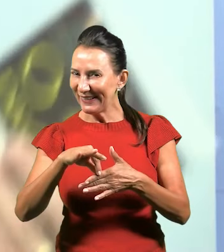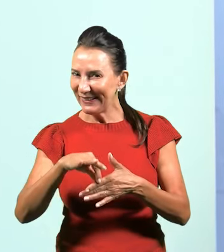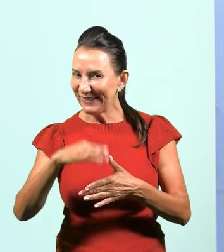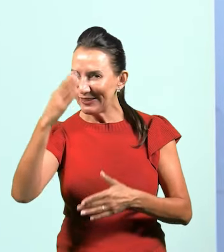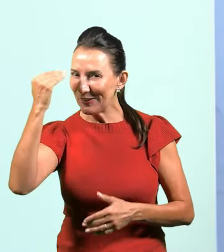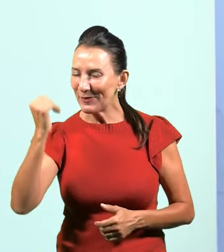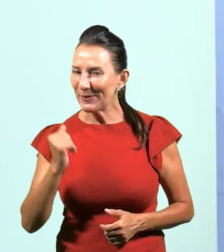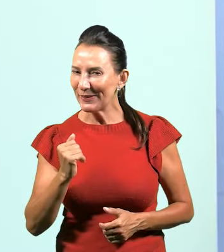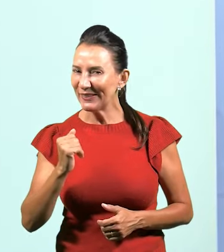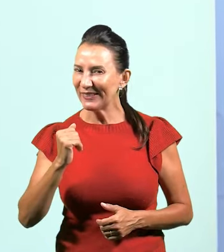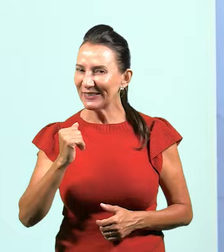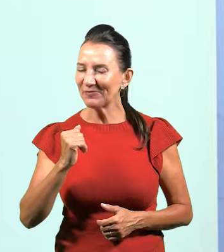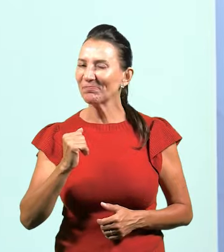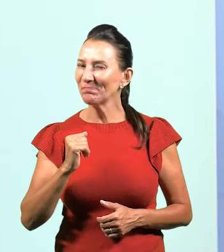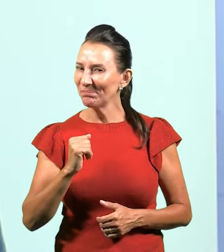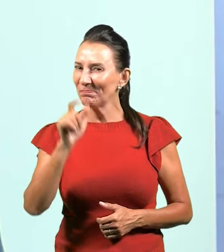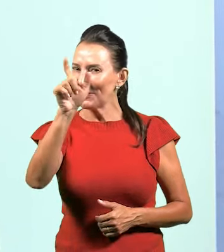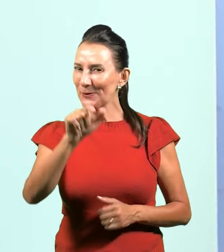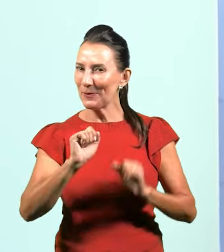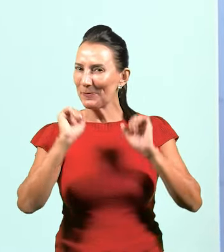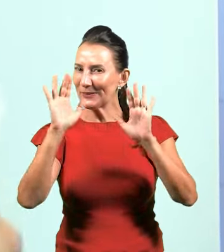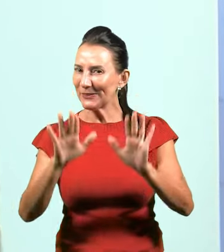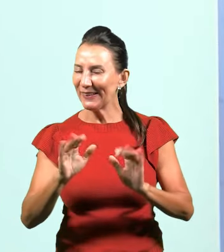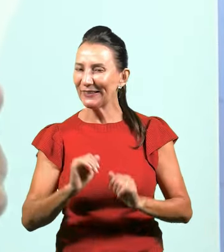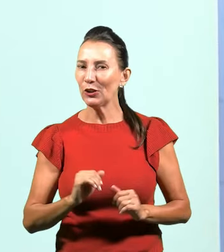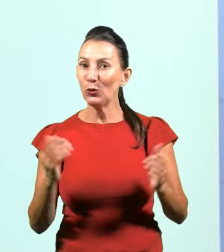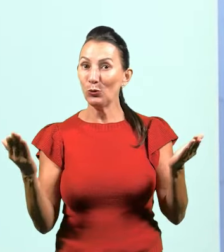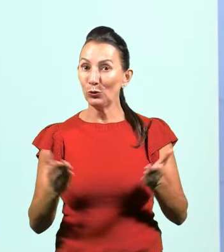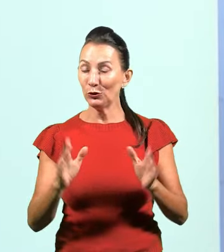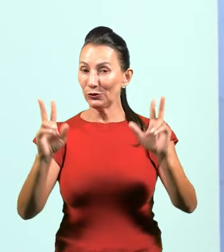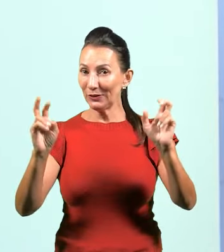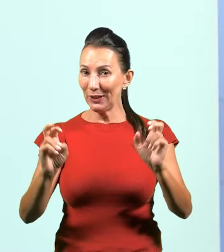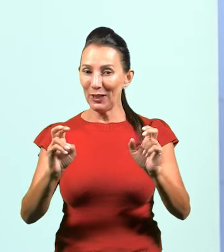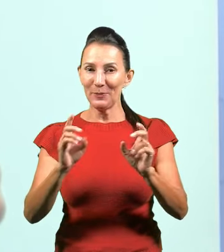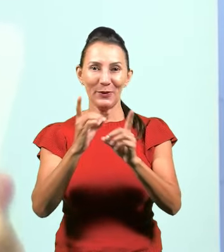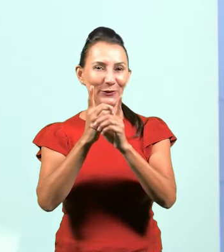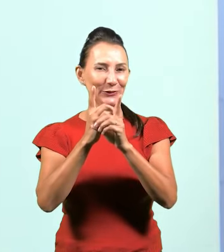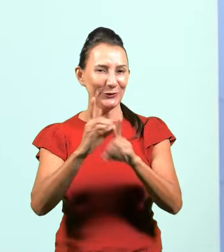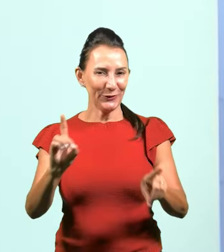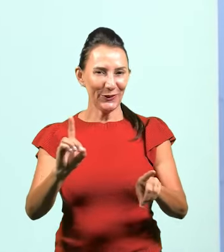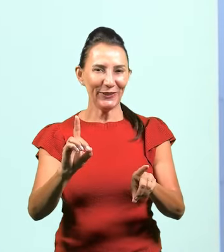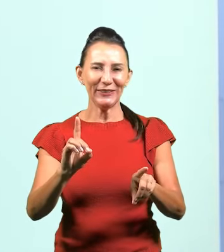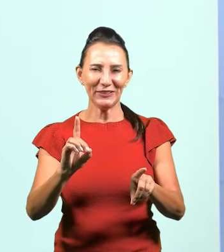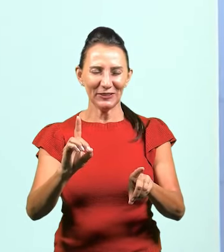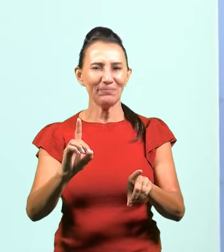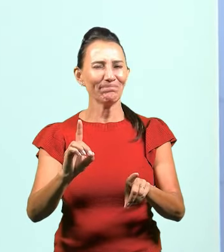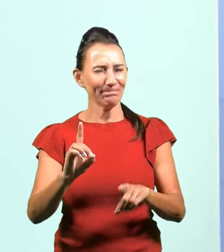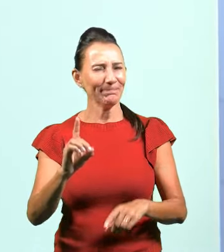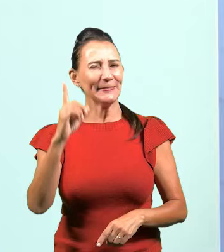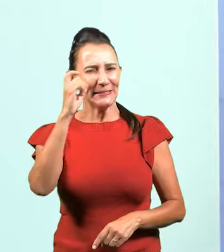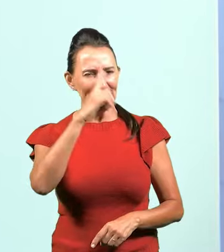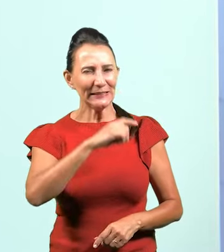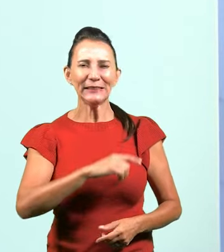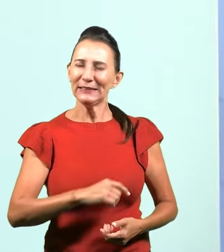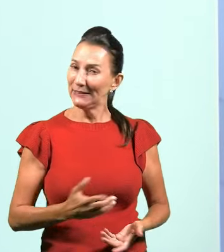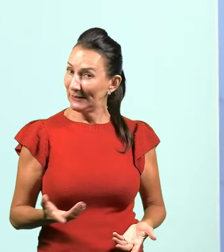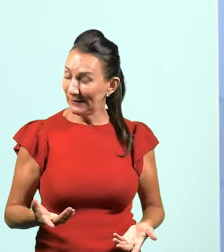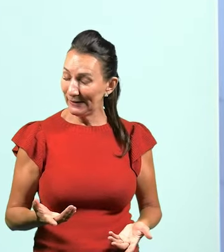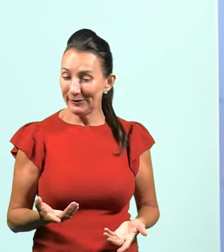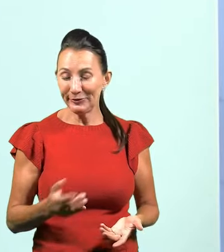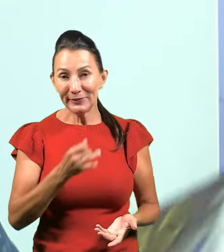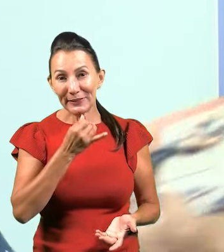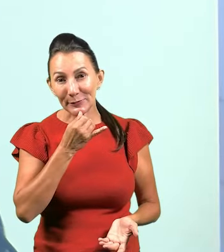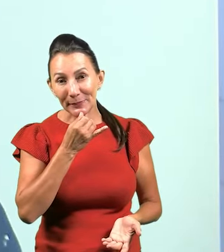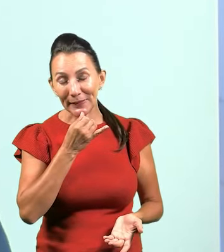hein, grande líder, abençoado de Deus. Hoje eu vou falar aqui, olha, sobre o divórcio. Que coisa terrível,